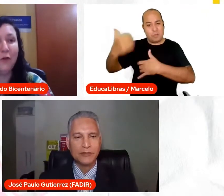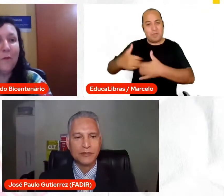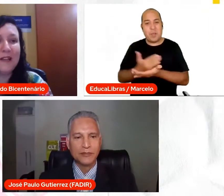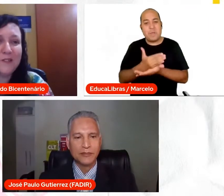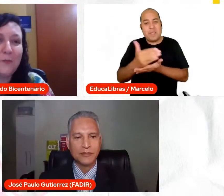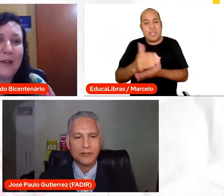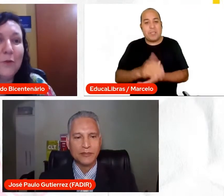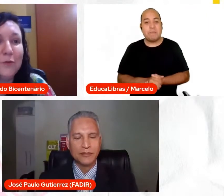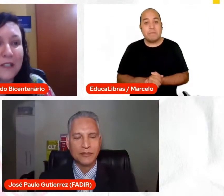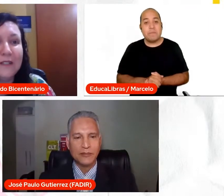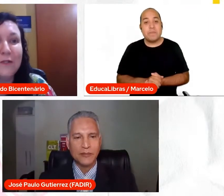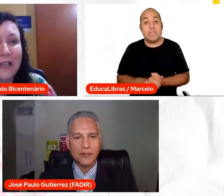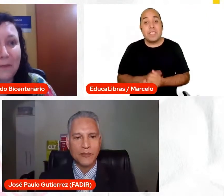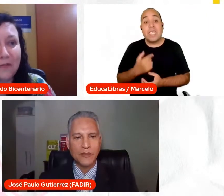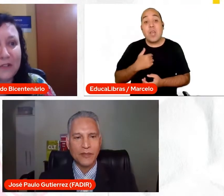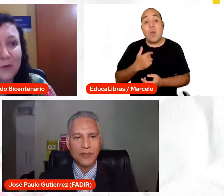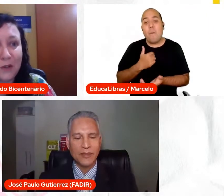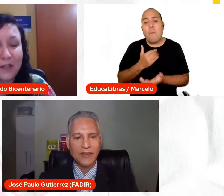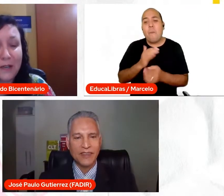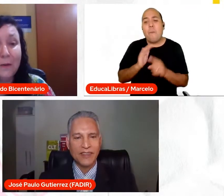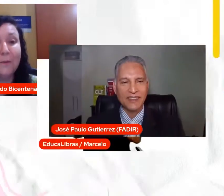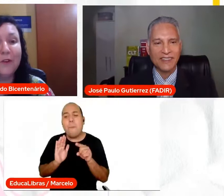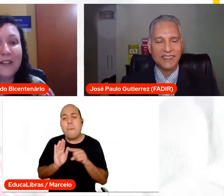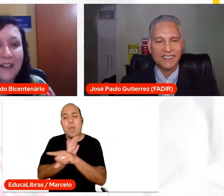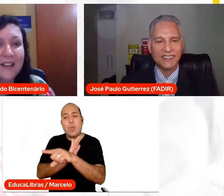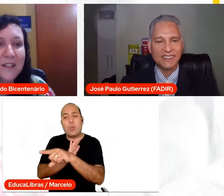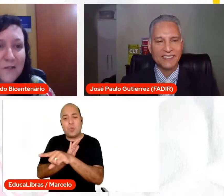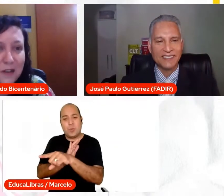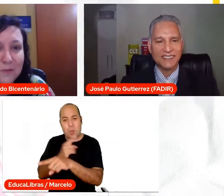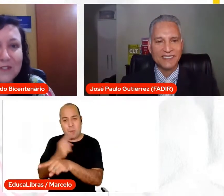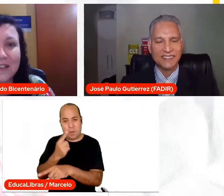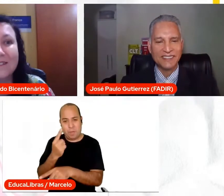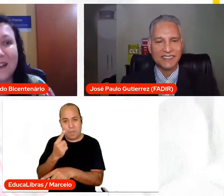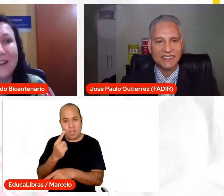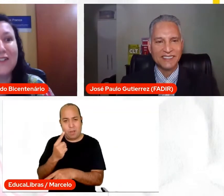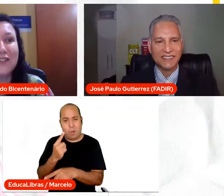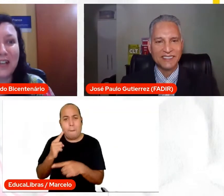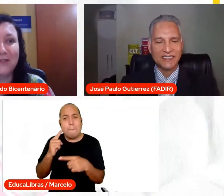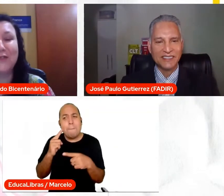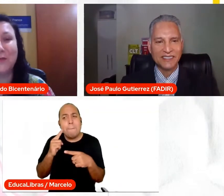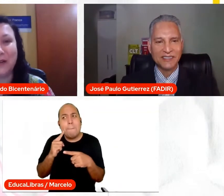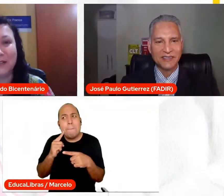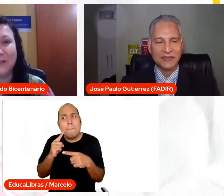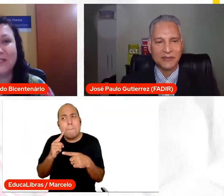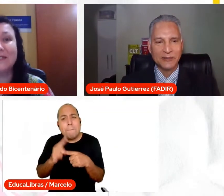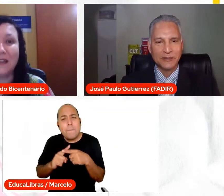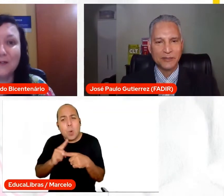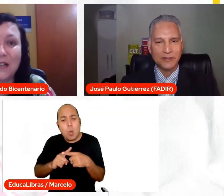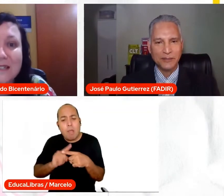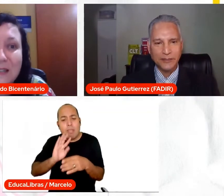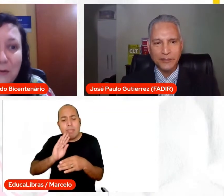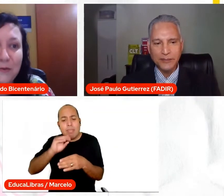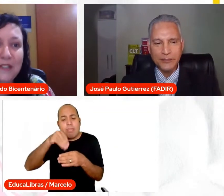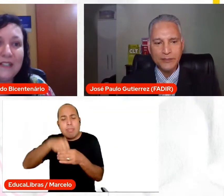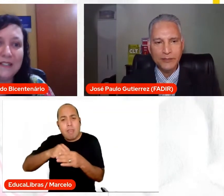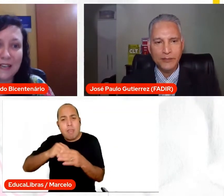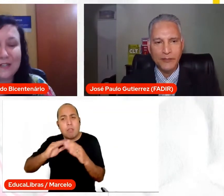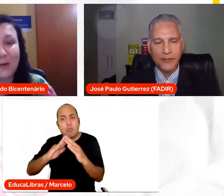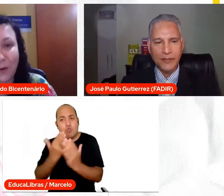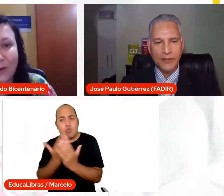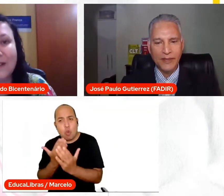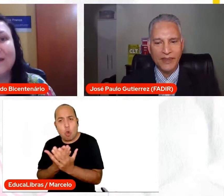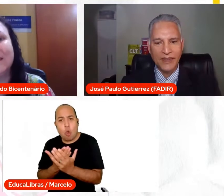E aí eu começo perguntando, professor, por que devemos tratar de direitos humanos na educação,